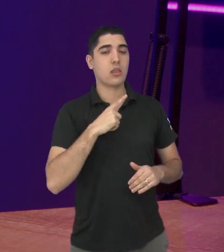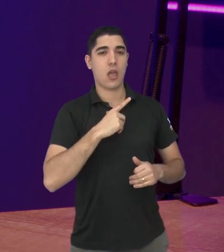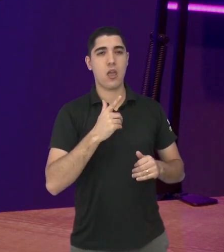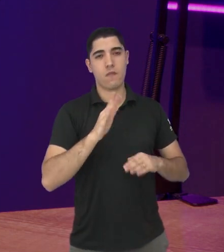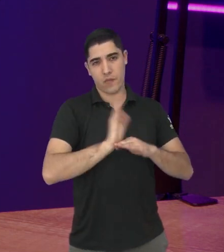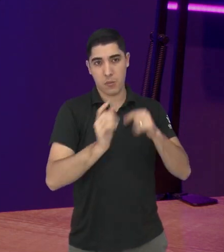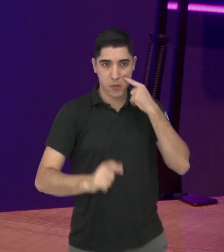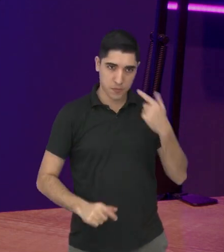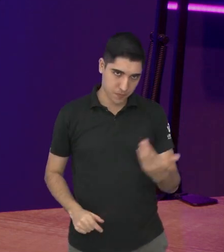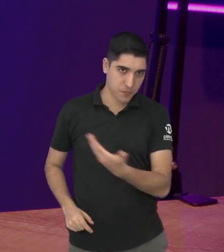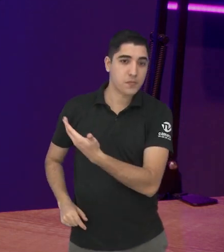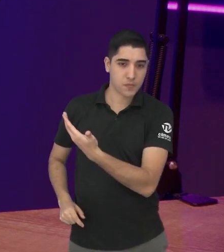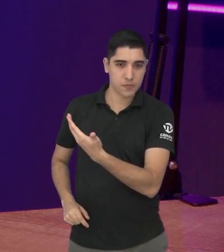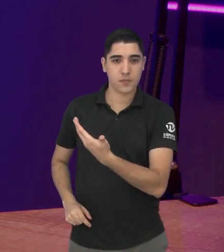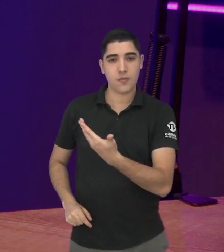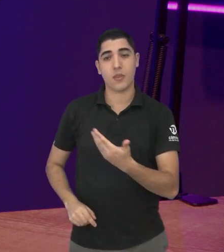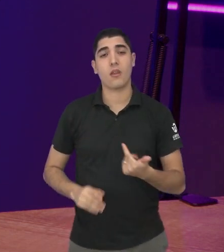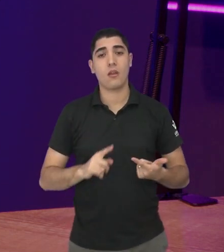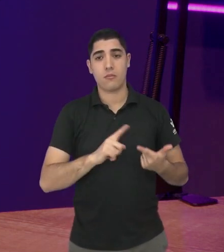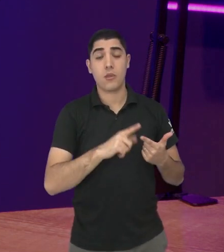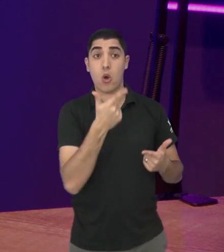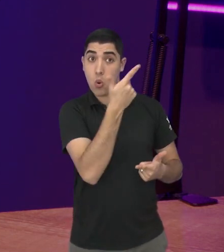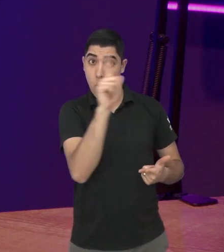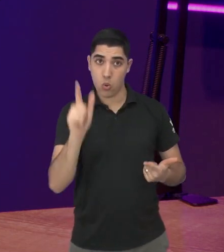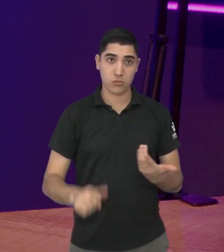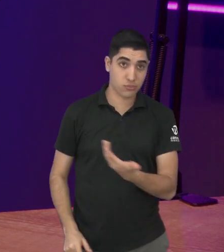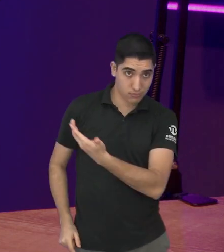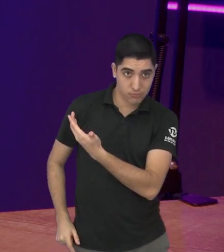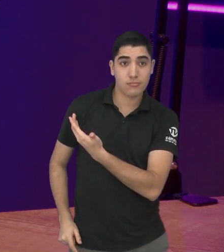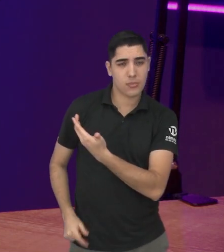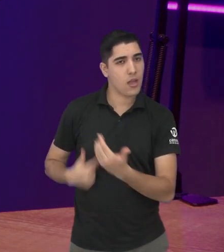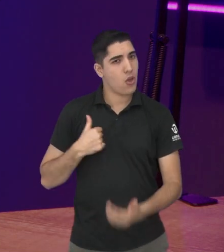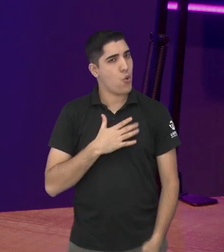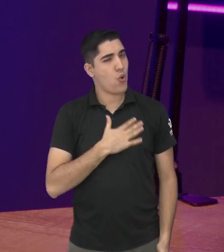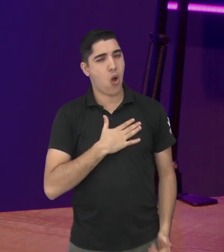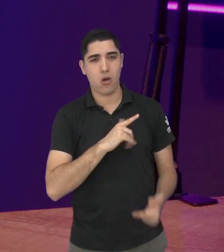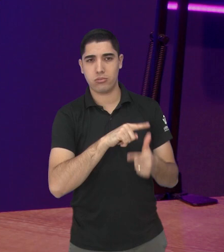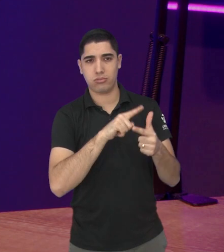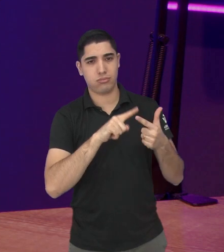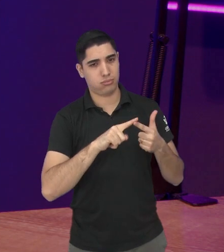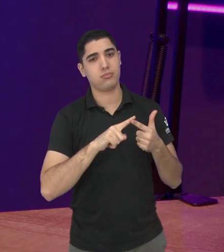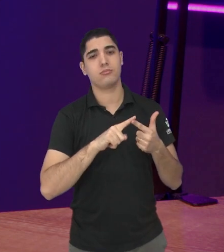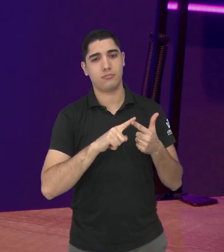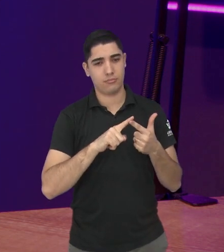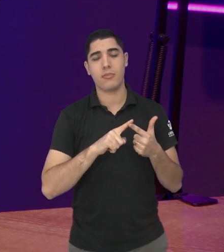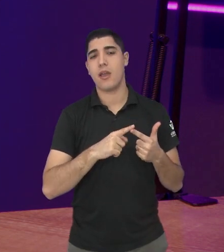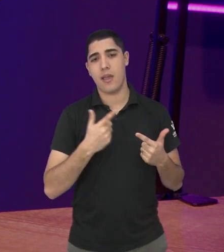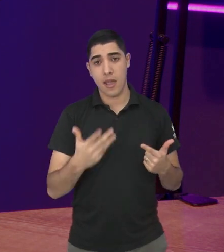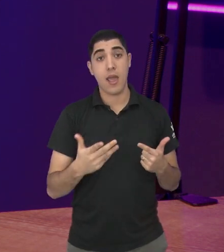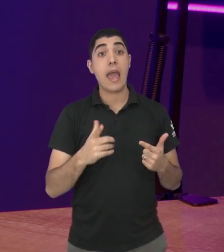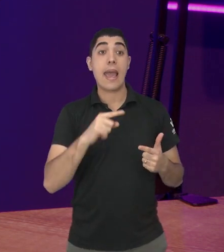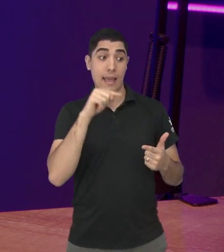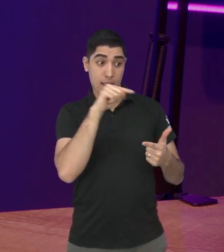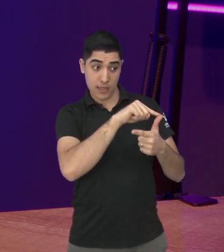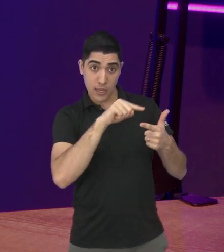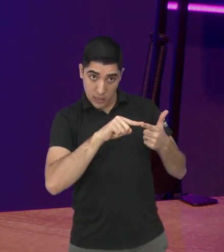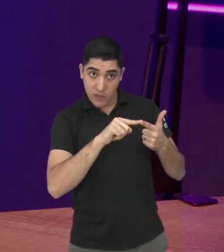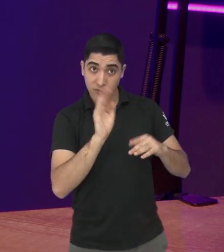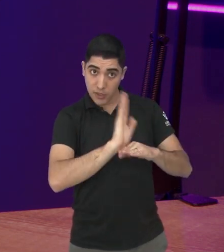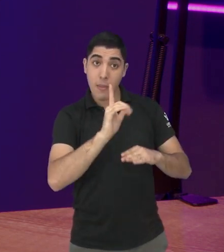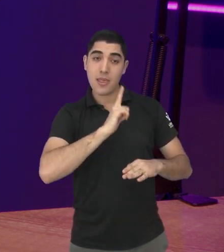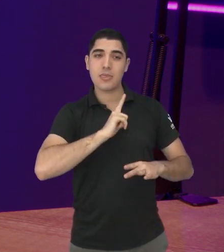O IA, que é o inteligência artificial, tem Her, que eu gosto muito também. A gente tem personagens,